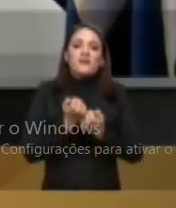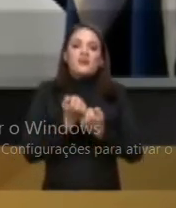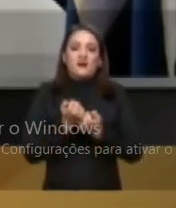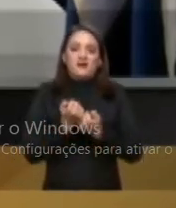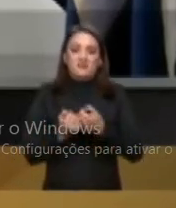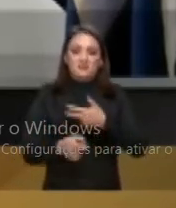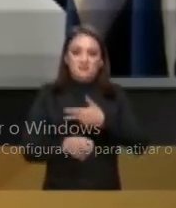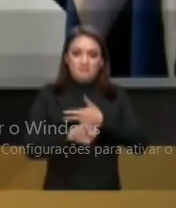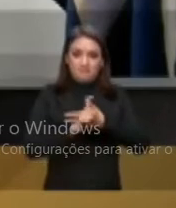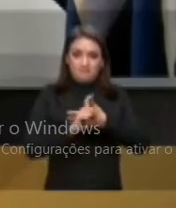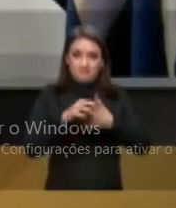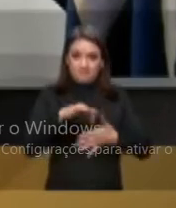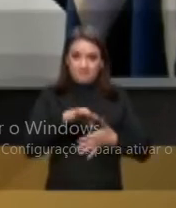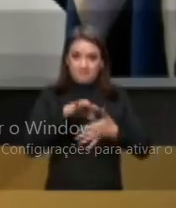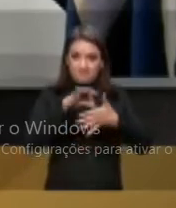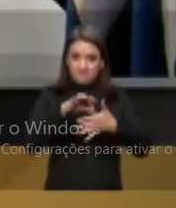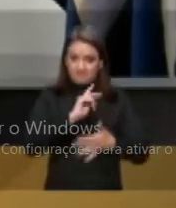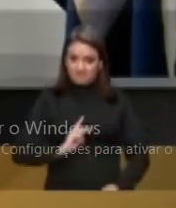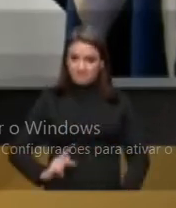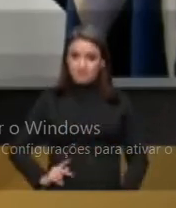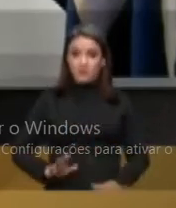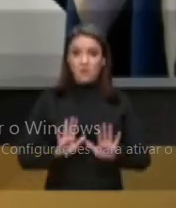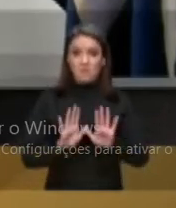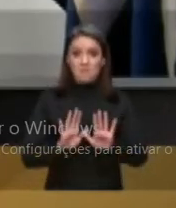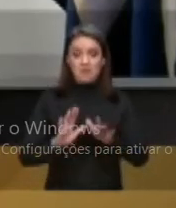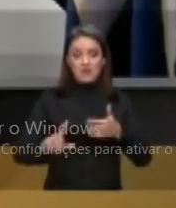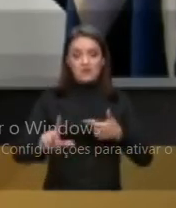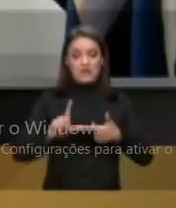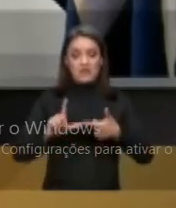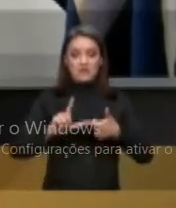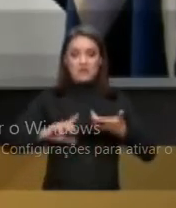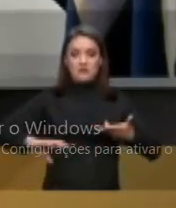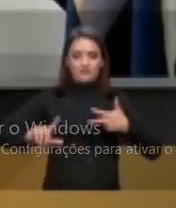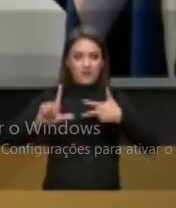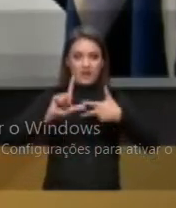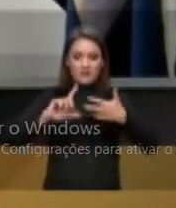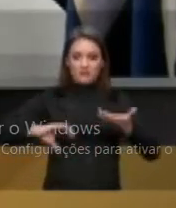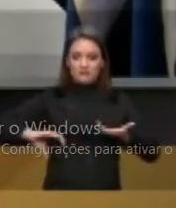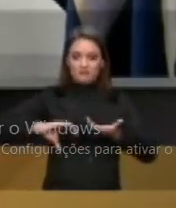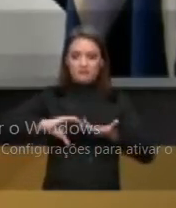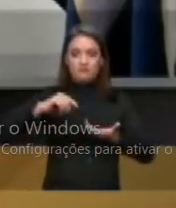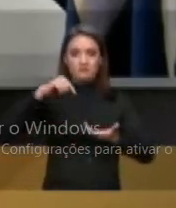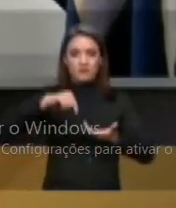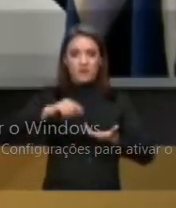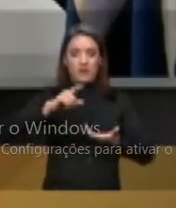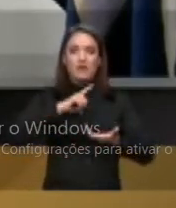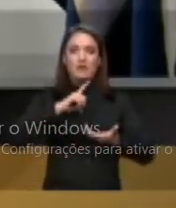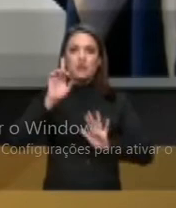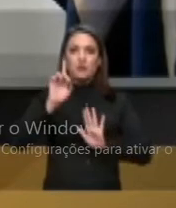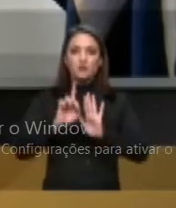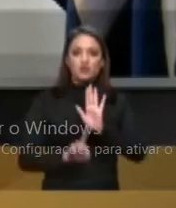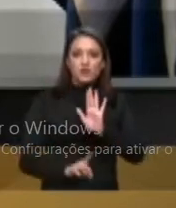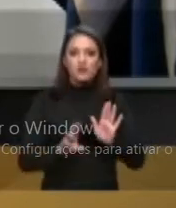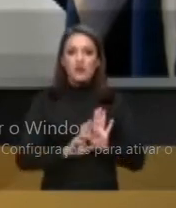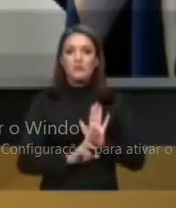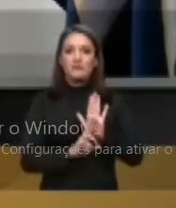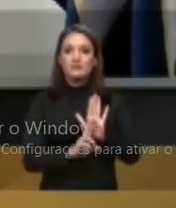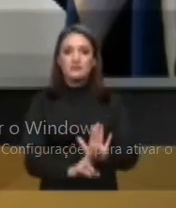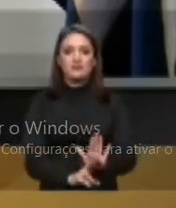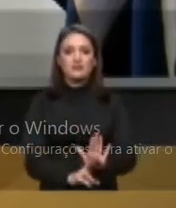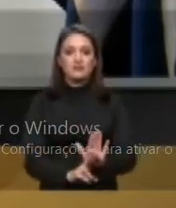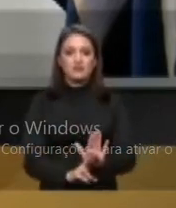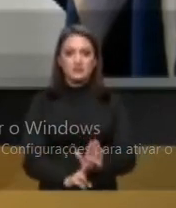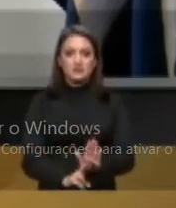do chefe do Poder Executivo. Contudo, os membros do Poder Legislativo, exercendo seus direitos de